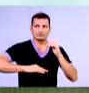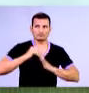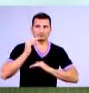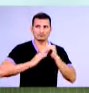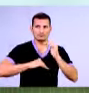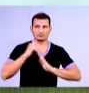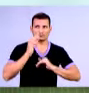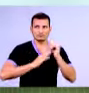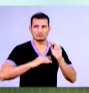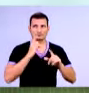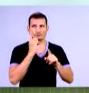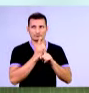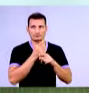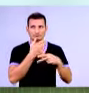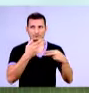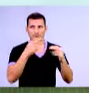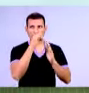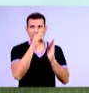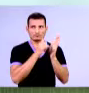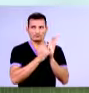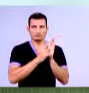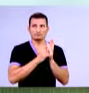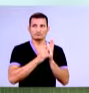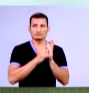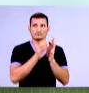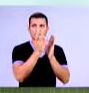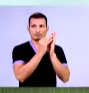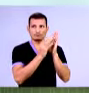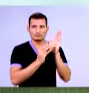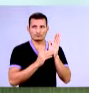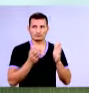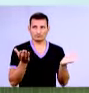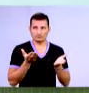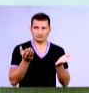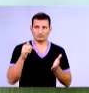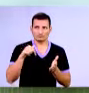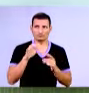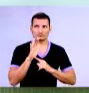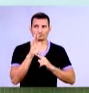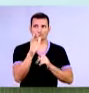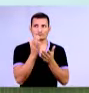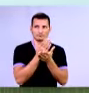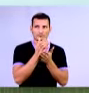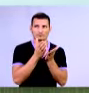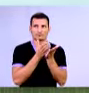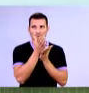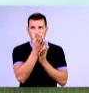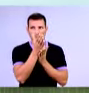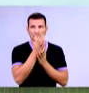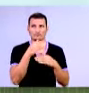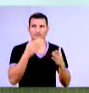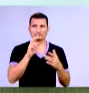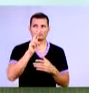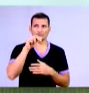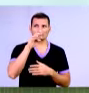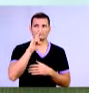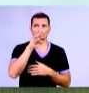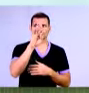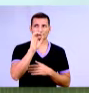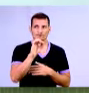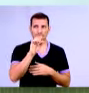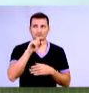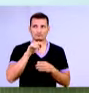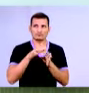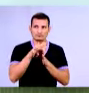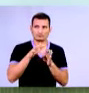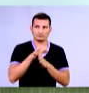para encontrar e baixar conteúdos. Nós estamos aqui para mostrar alguns caminhos, né? Então, o Ubuntu Studio é a distribuição que nós recomendamos